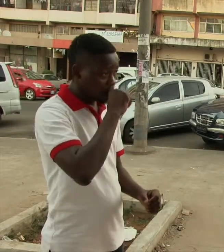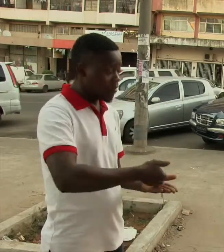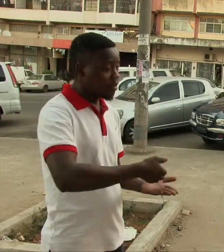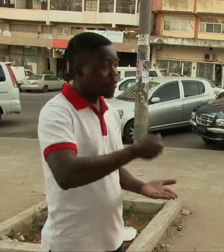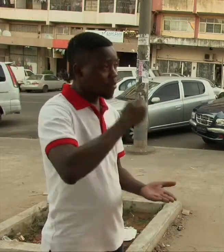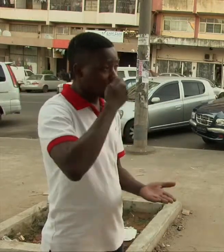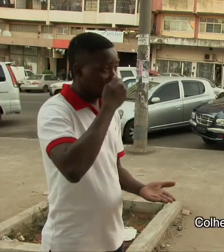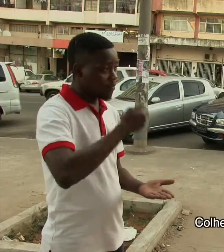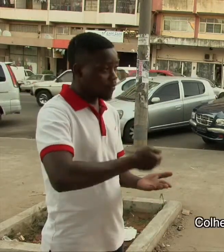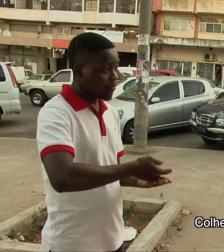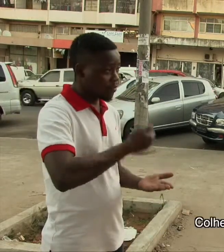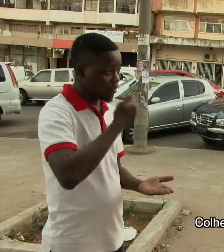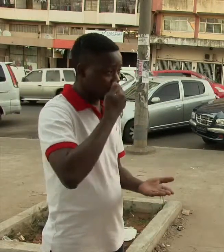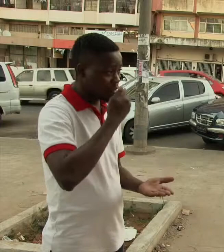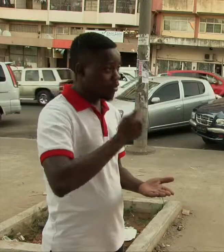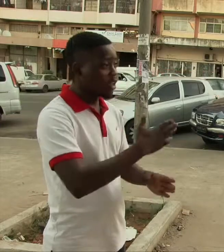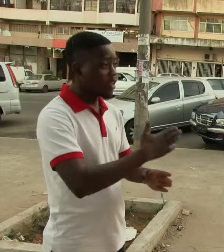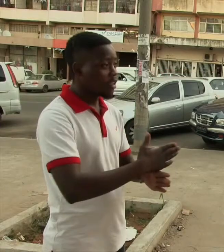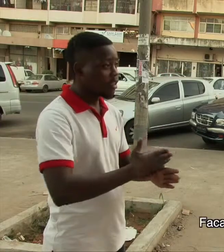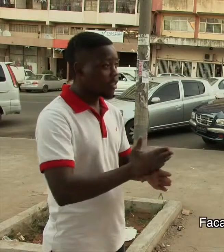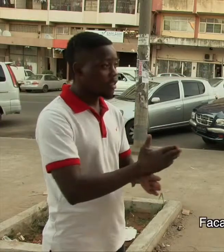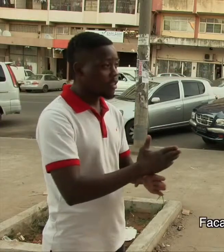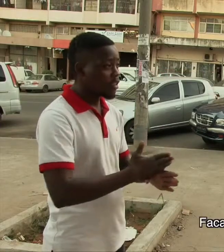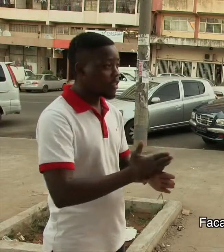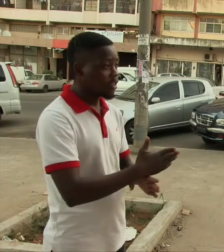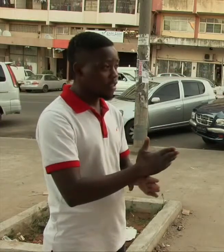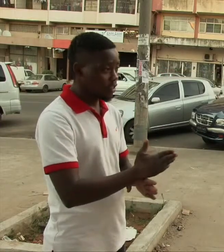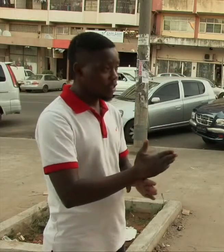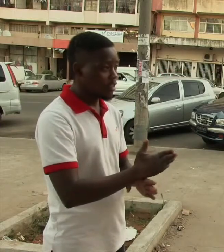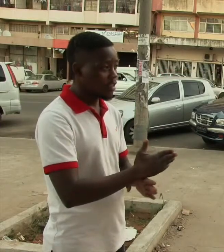Chávena. Colher. Faca.